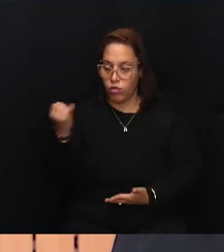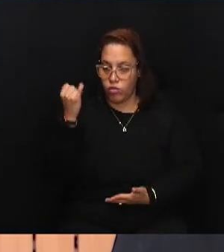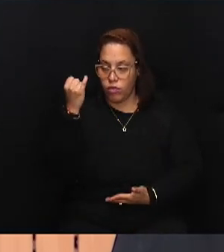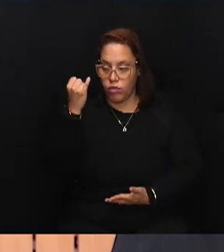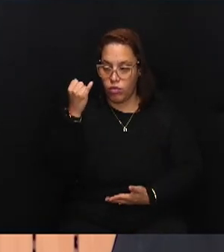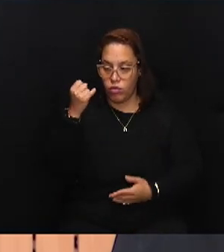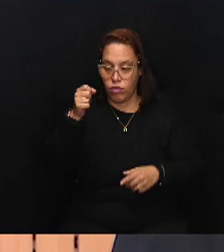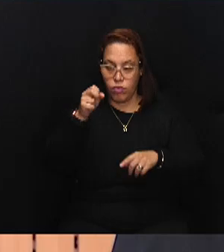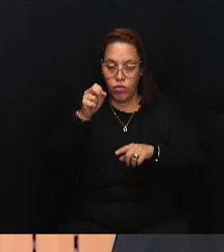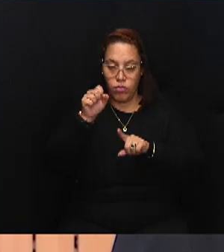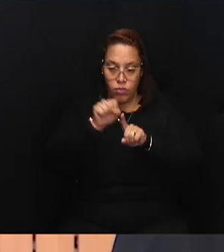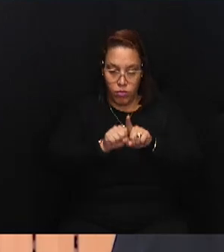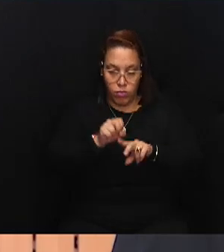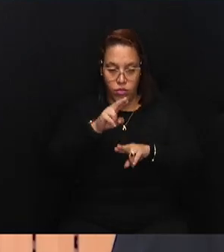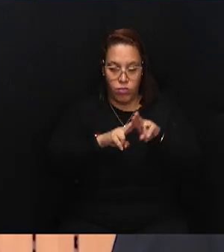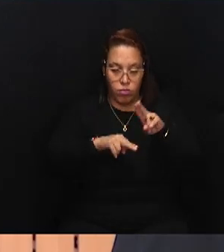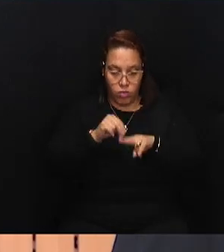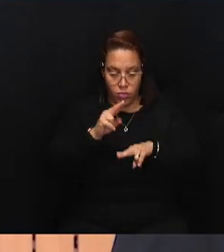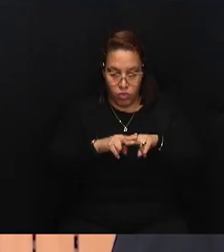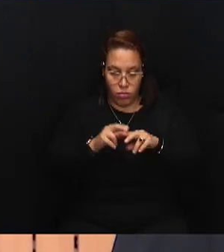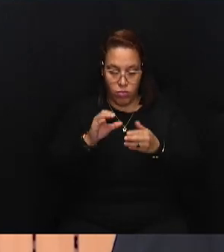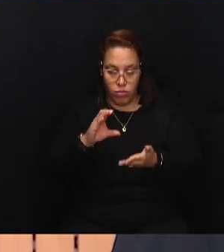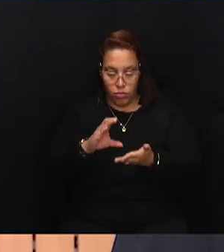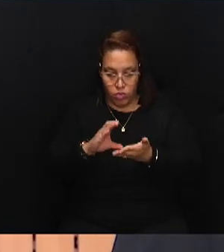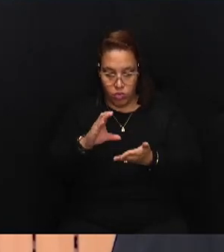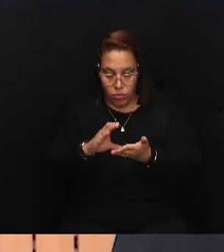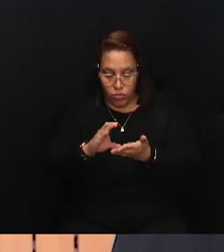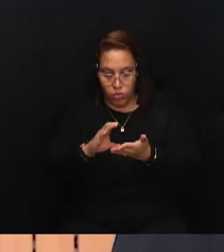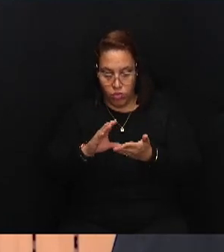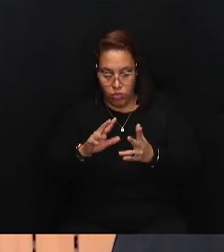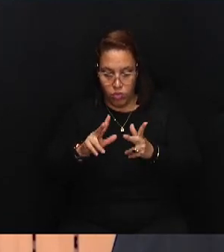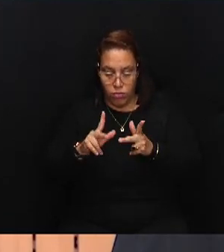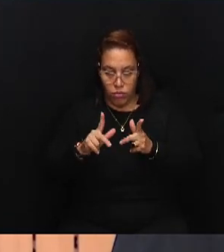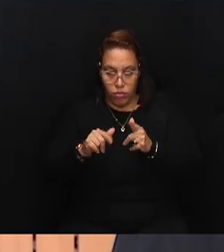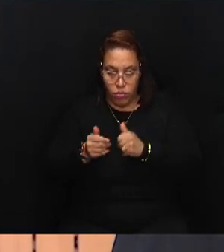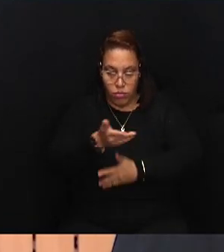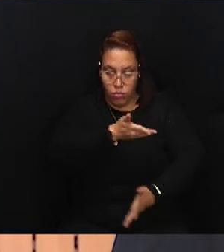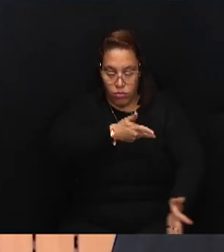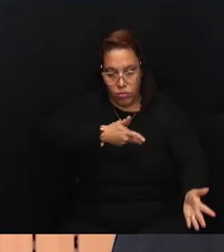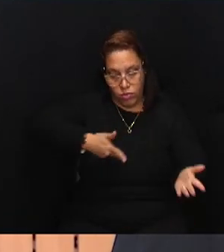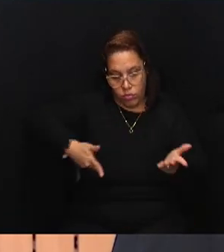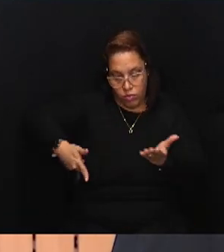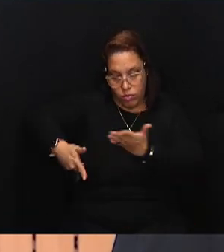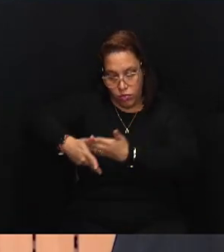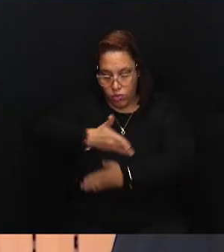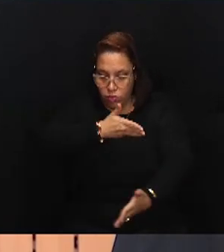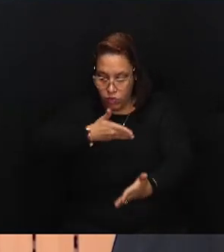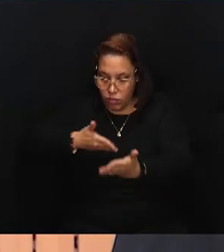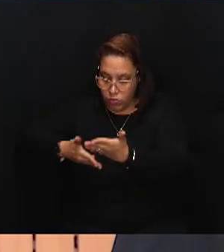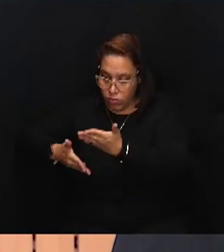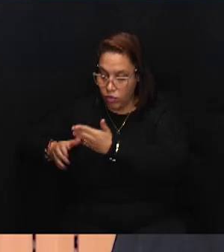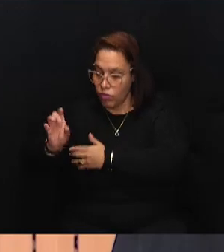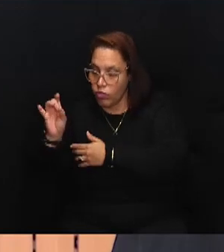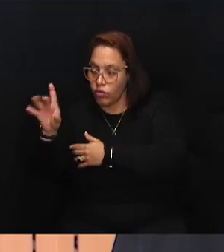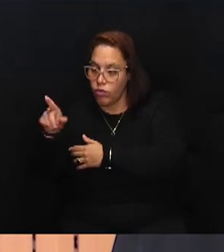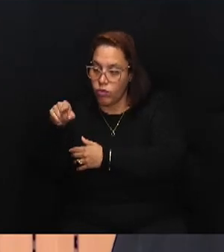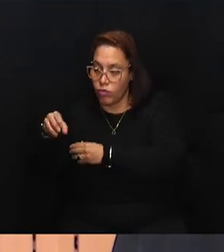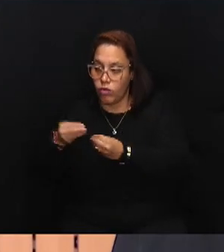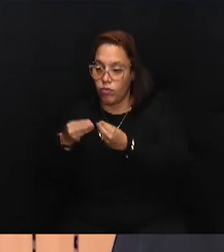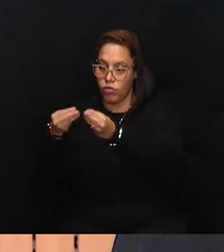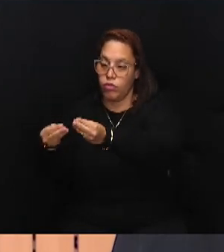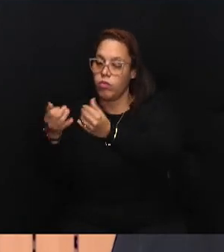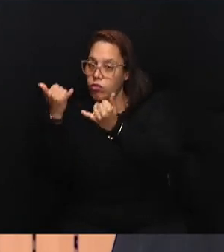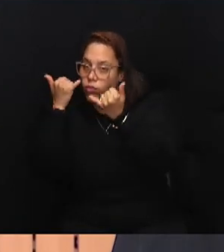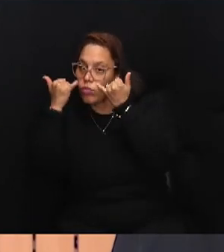julho, em parceria com o Conselho novamente. Nós vamos rodar todas as intersetoriais para que nós possamos não somente ir lá levar algum tipo